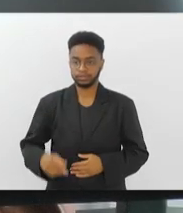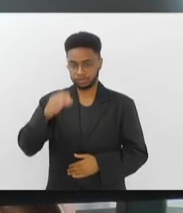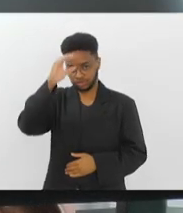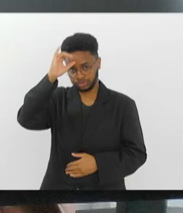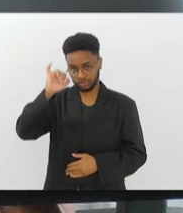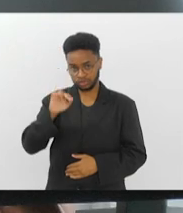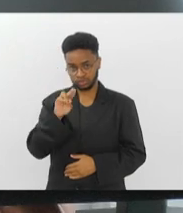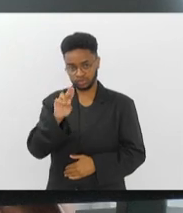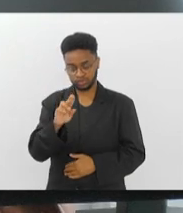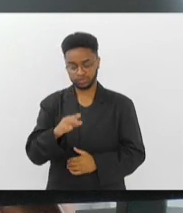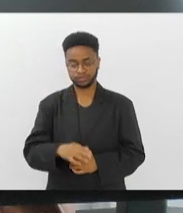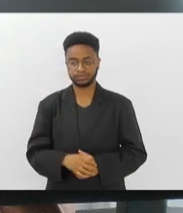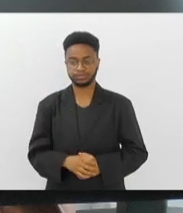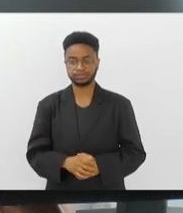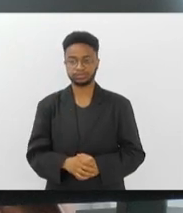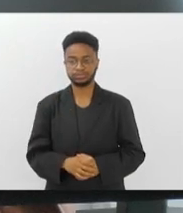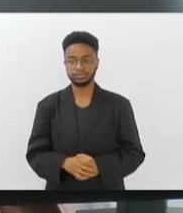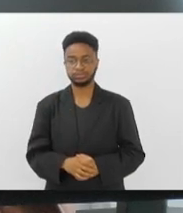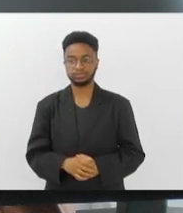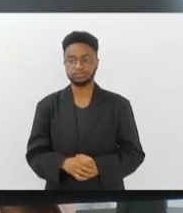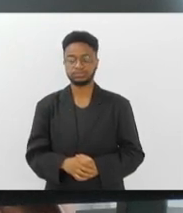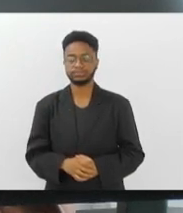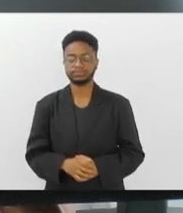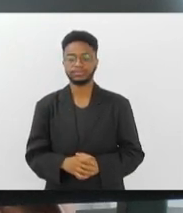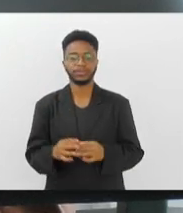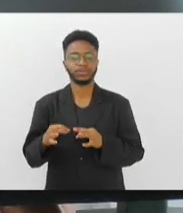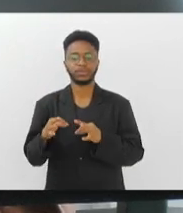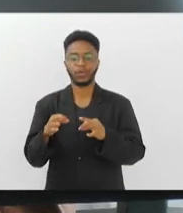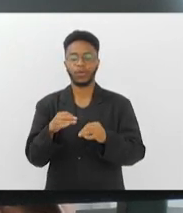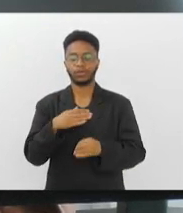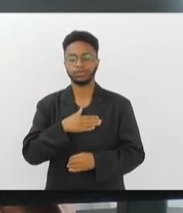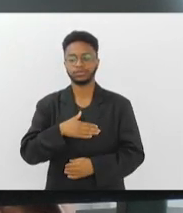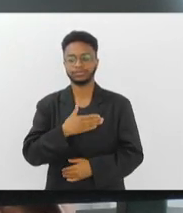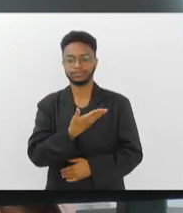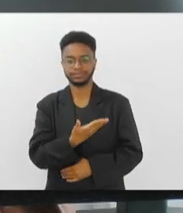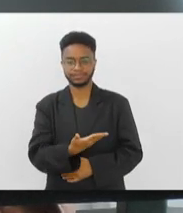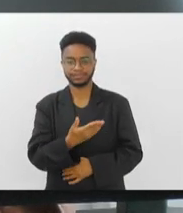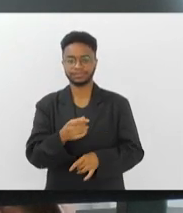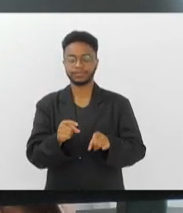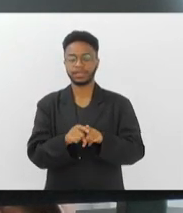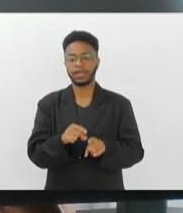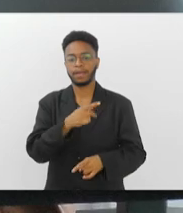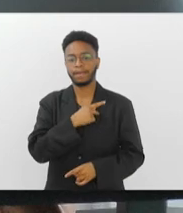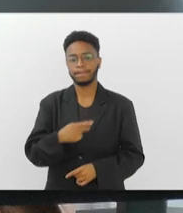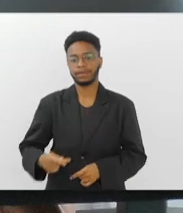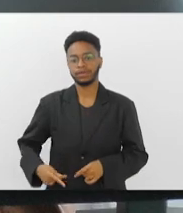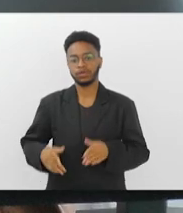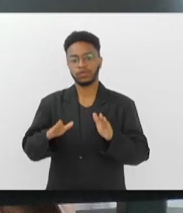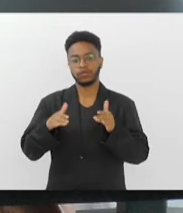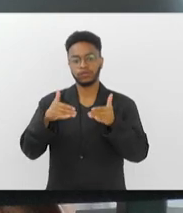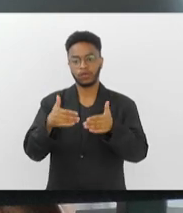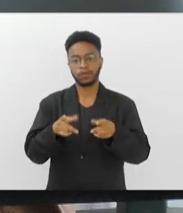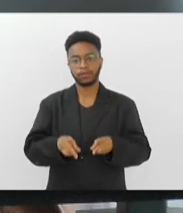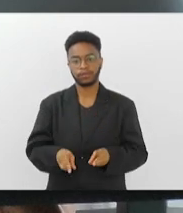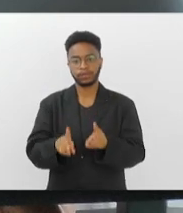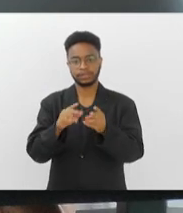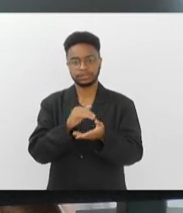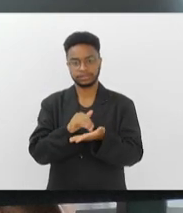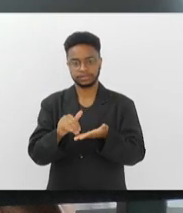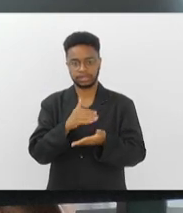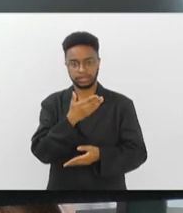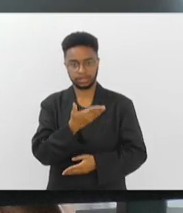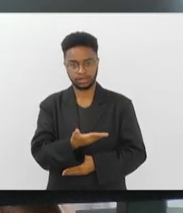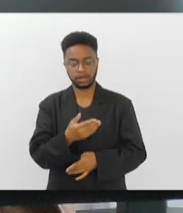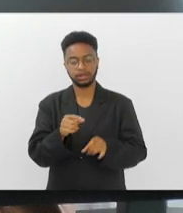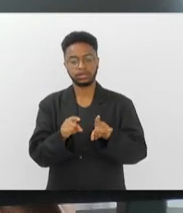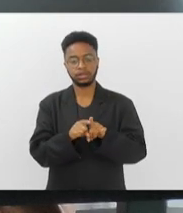Ju, né? Querida por todos, presidente do Fórum Permanente, o secretário,